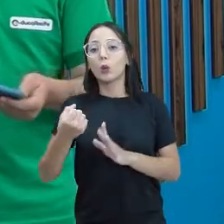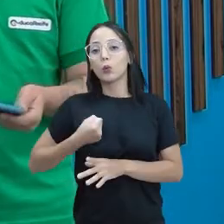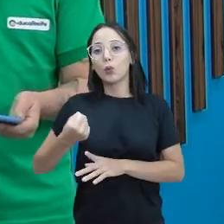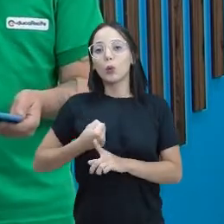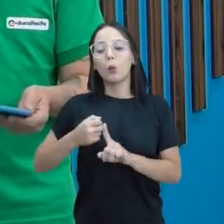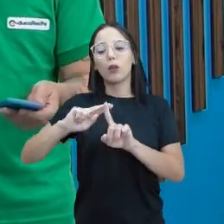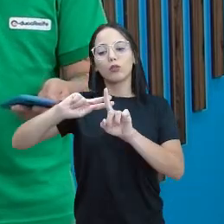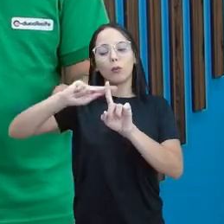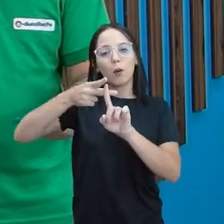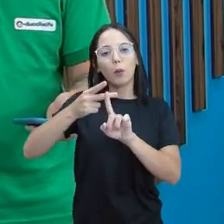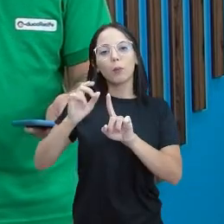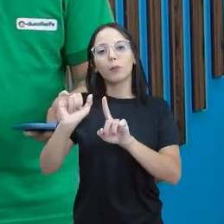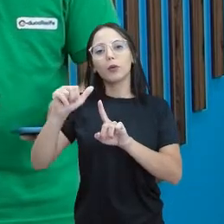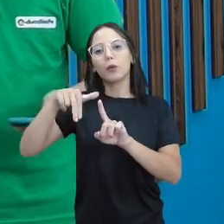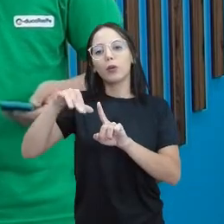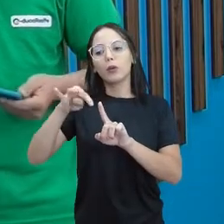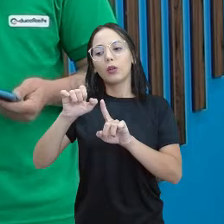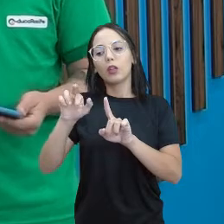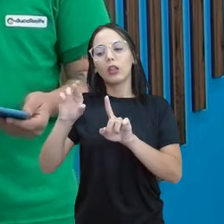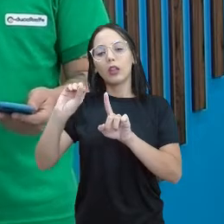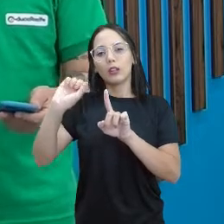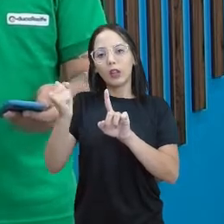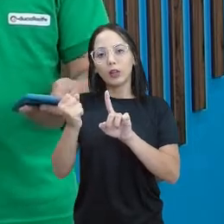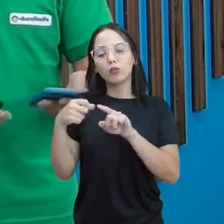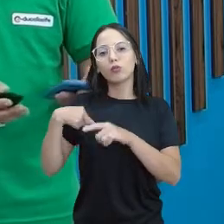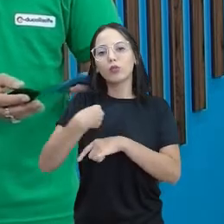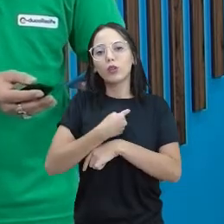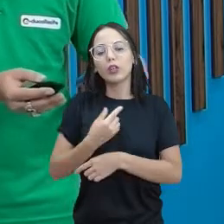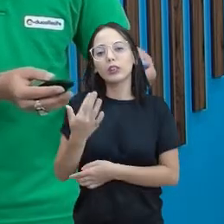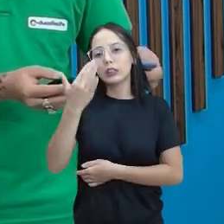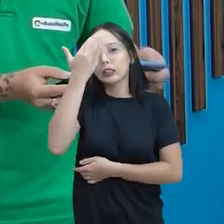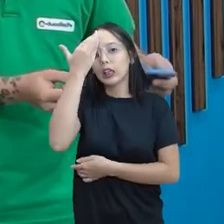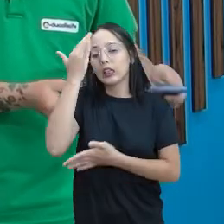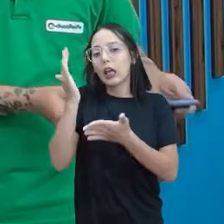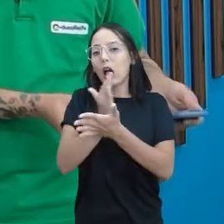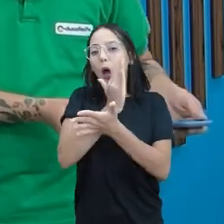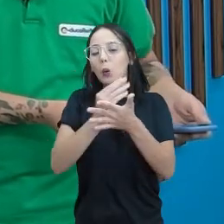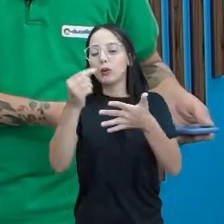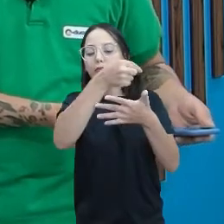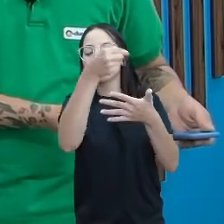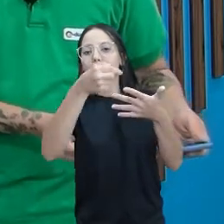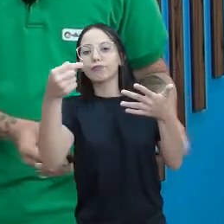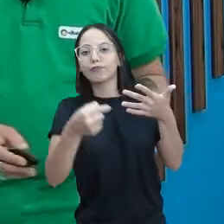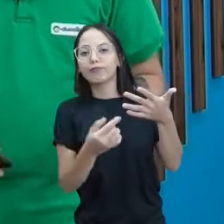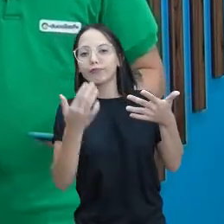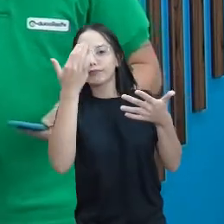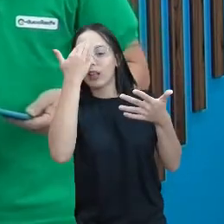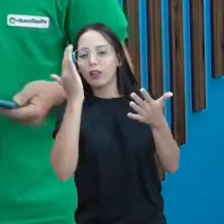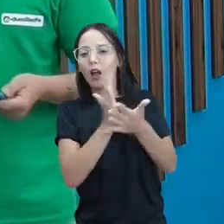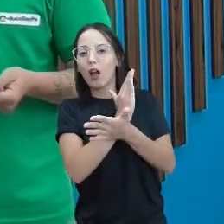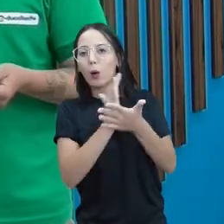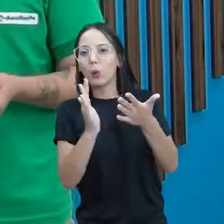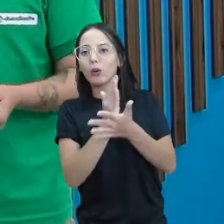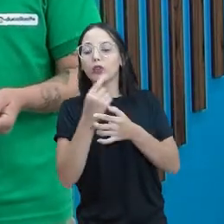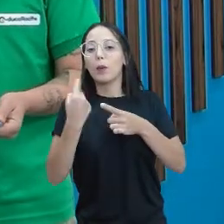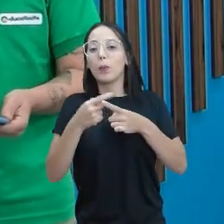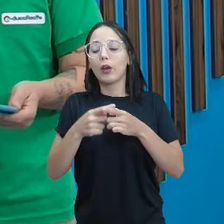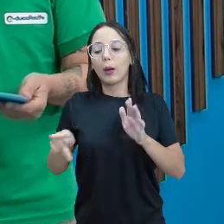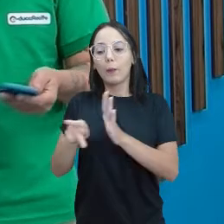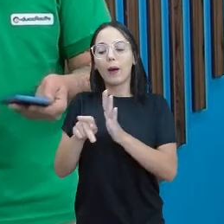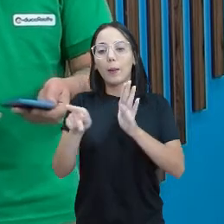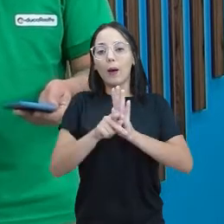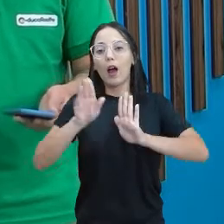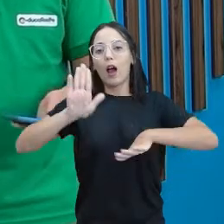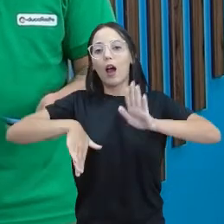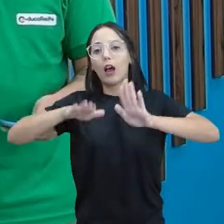expoentes inteiros negativos, a gente vai precisar compreender algumas propriedades, tá certo? Essas propriedades,